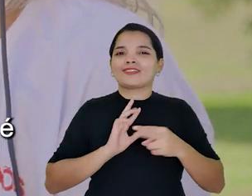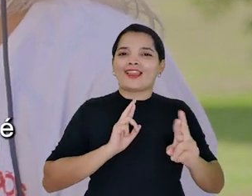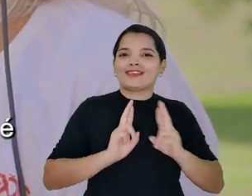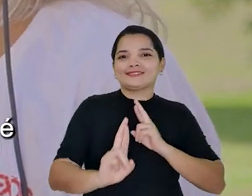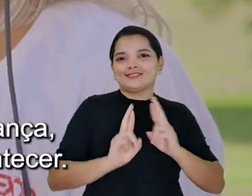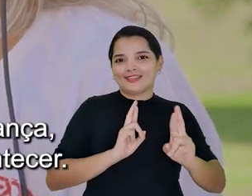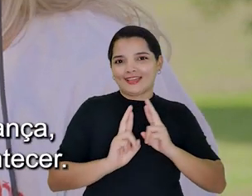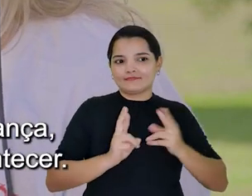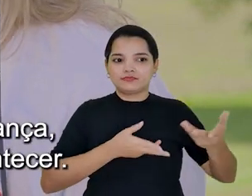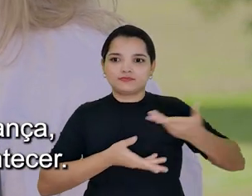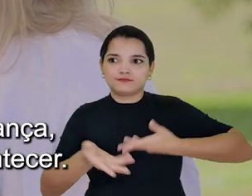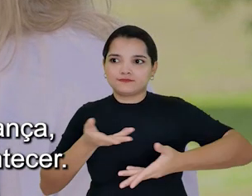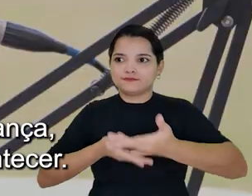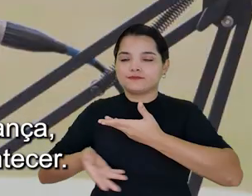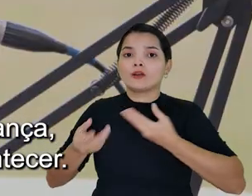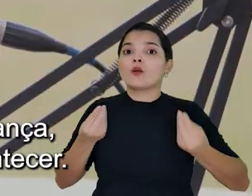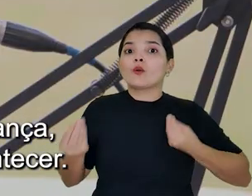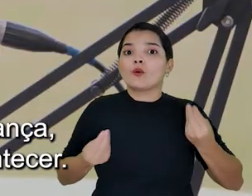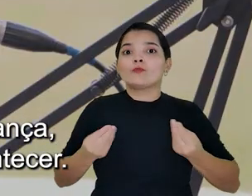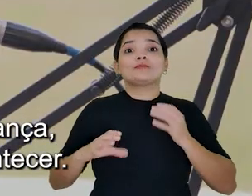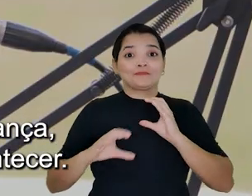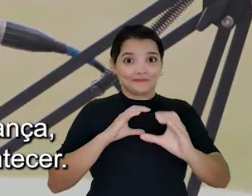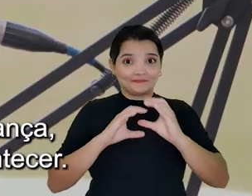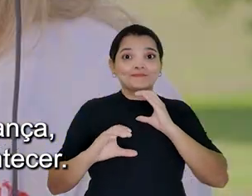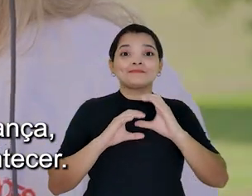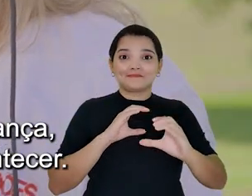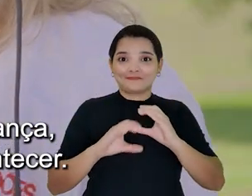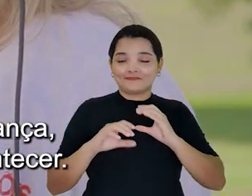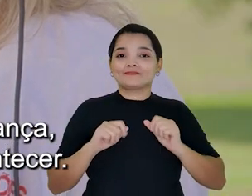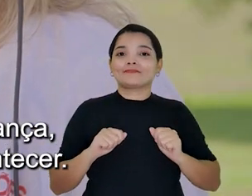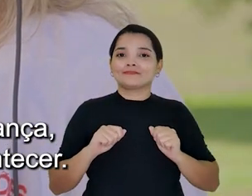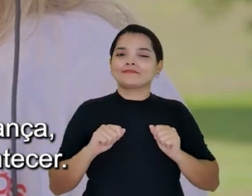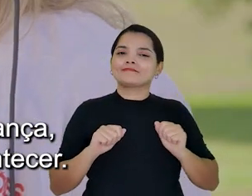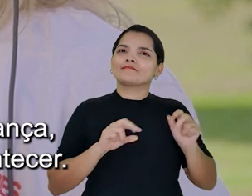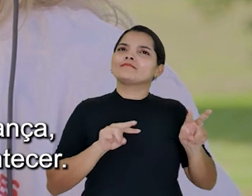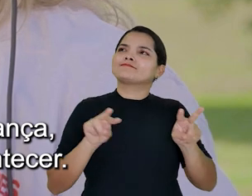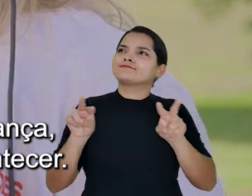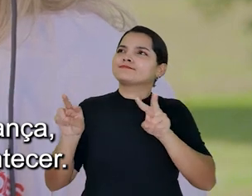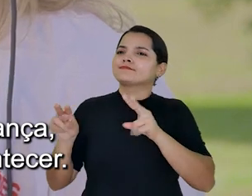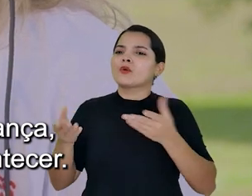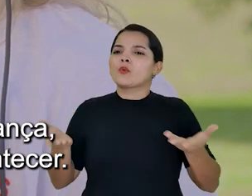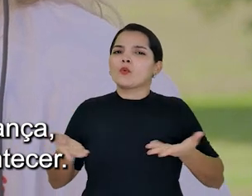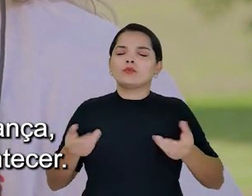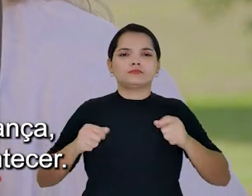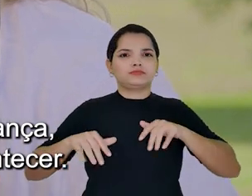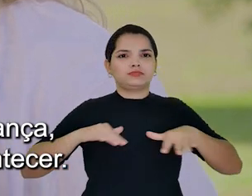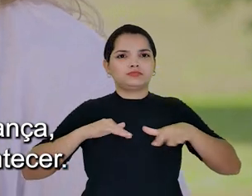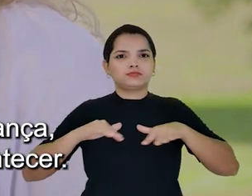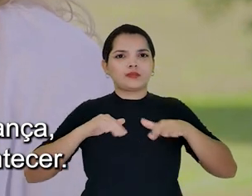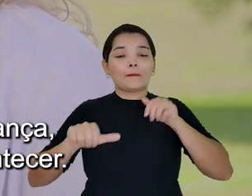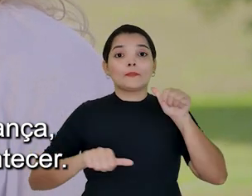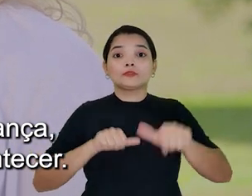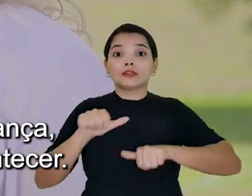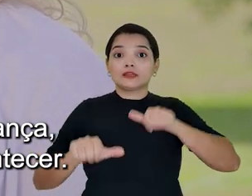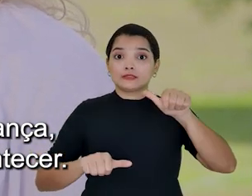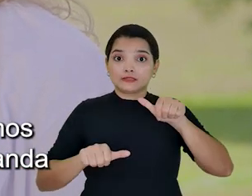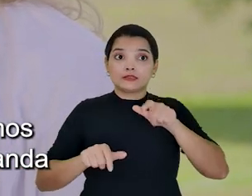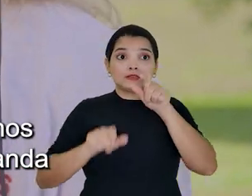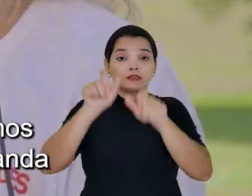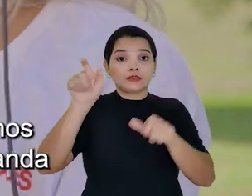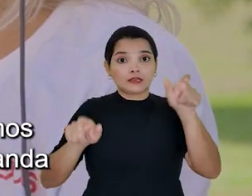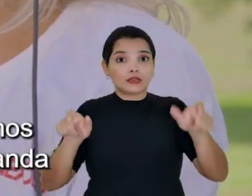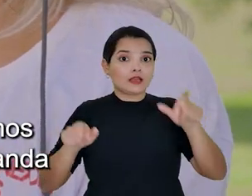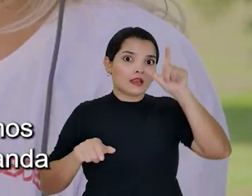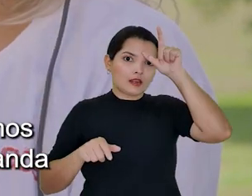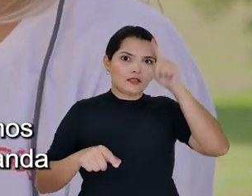sim e relacionar é comunicar sim é a gente tá vendo essa mudança esse movimento de mudança da liderança acontecer